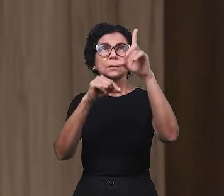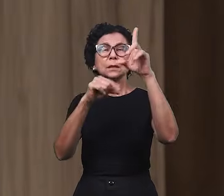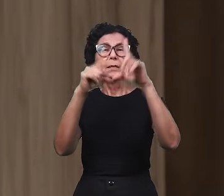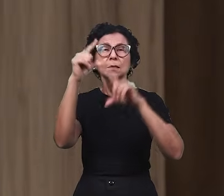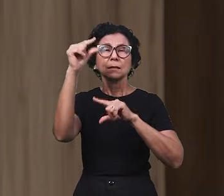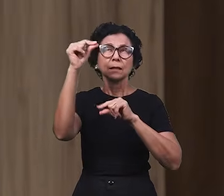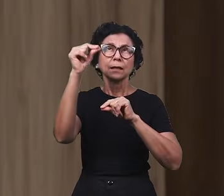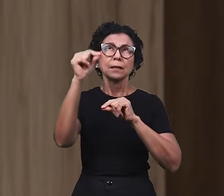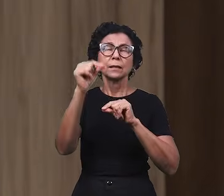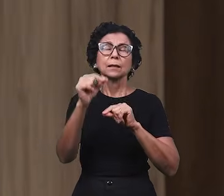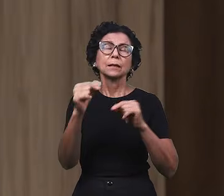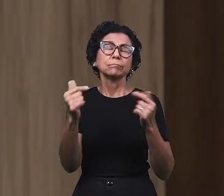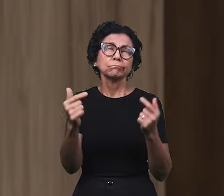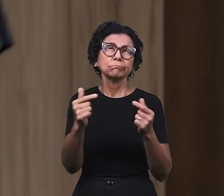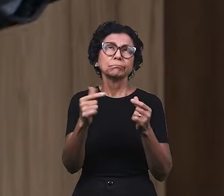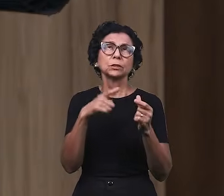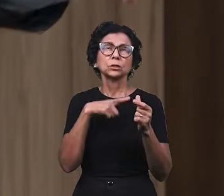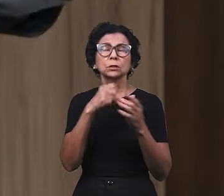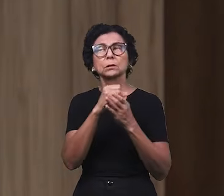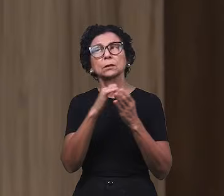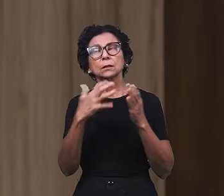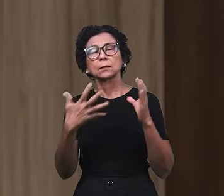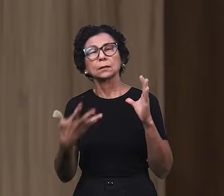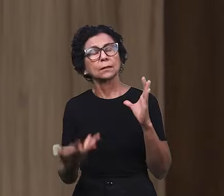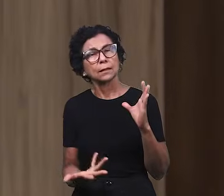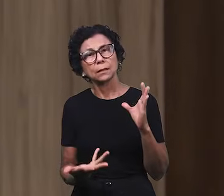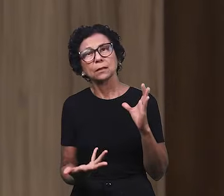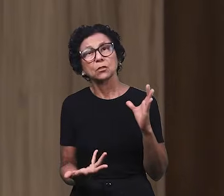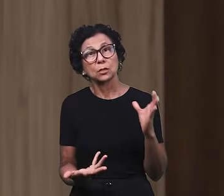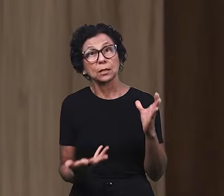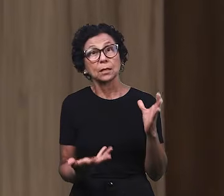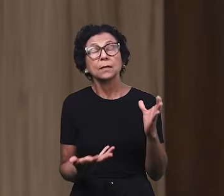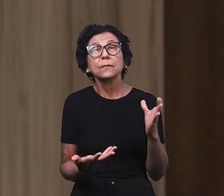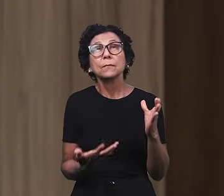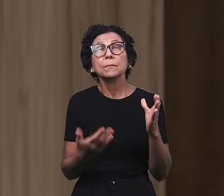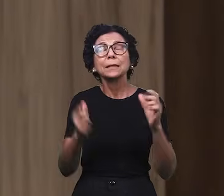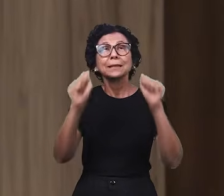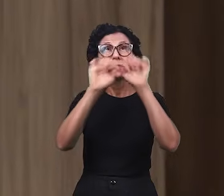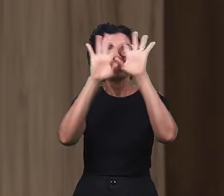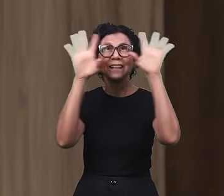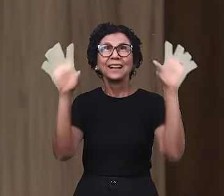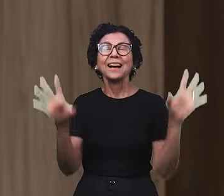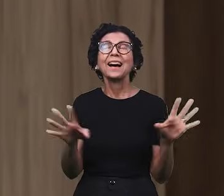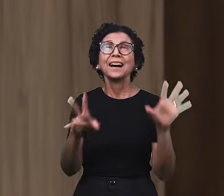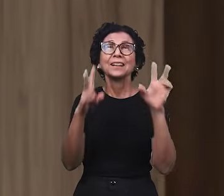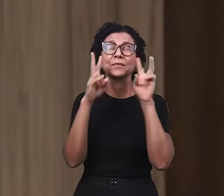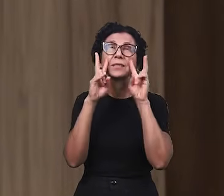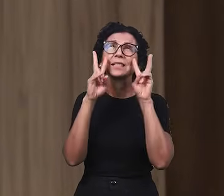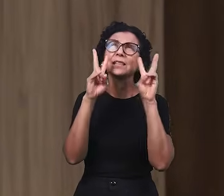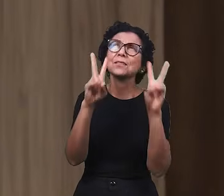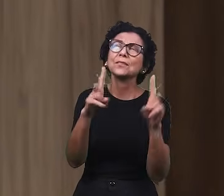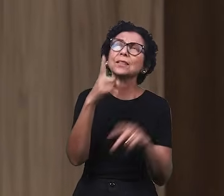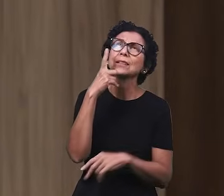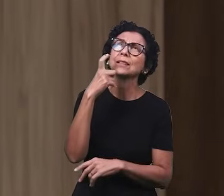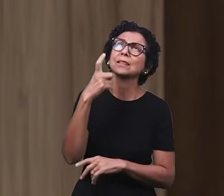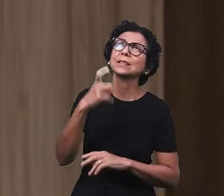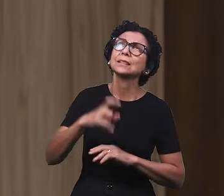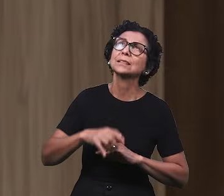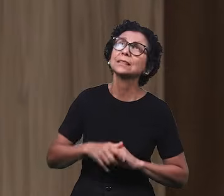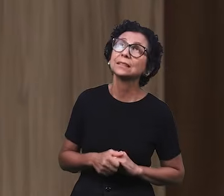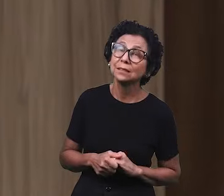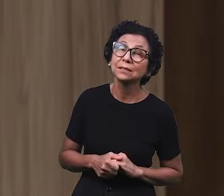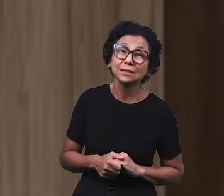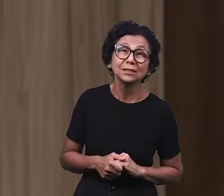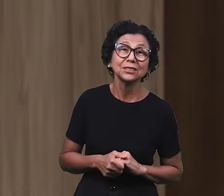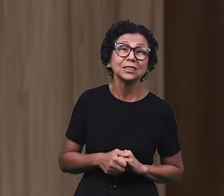estrela, ela tinha como característica ser tão visível e tão